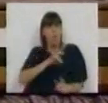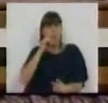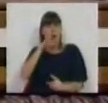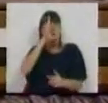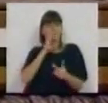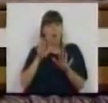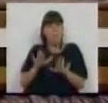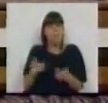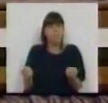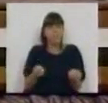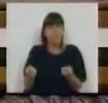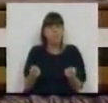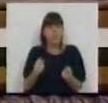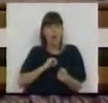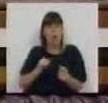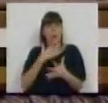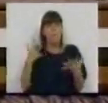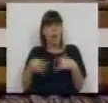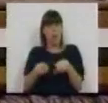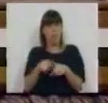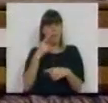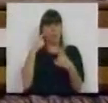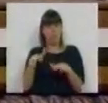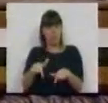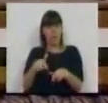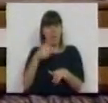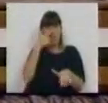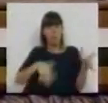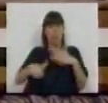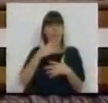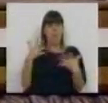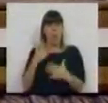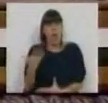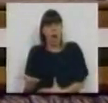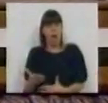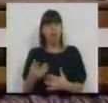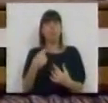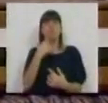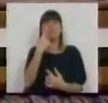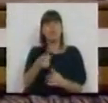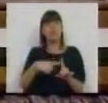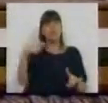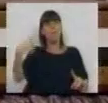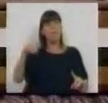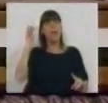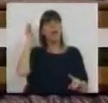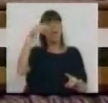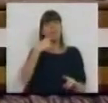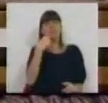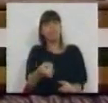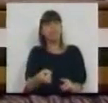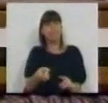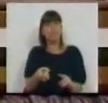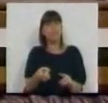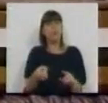inexplicável governo de gestão contra a maioria política que representa a maioria do nosso povo. Invoca o Presidente da